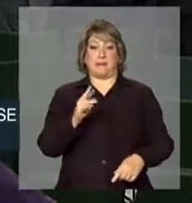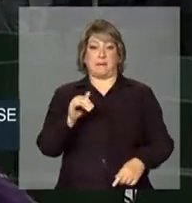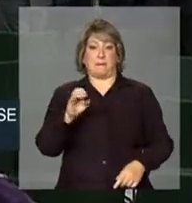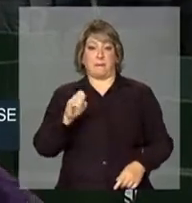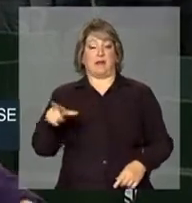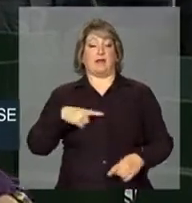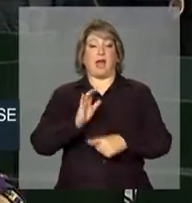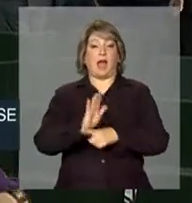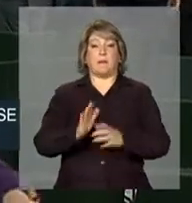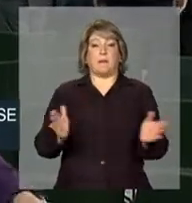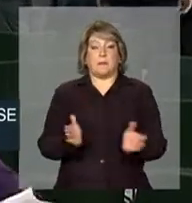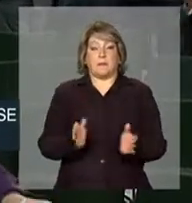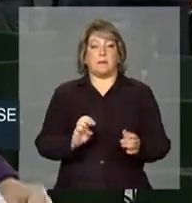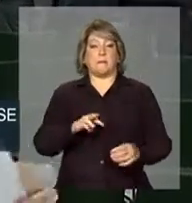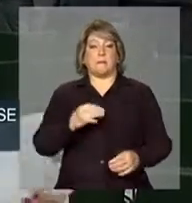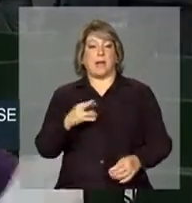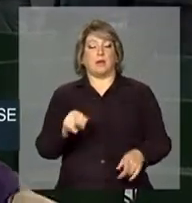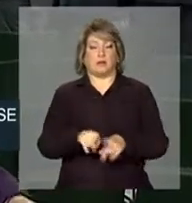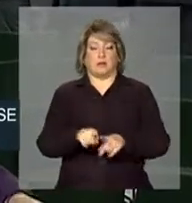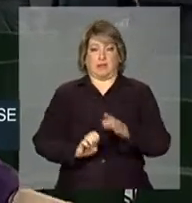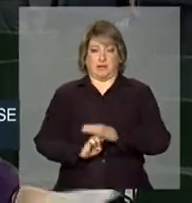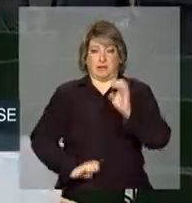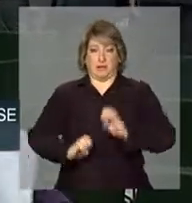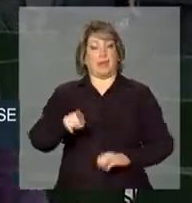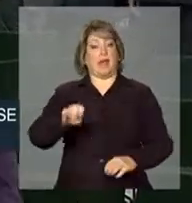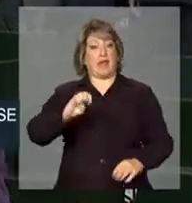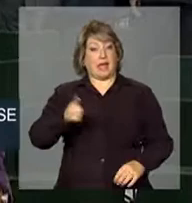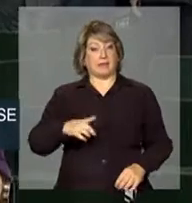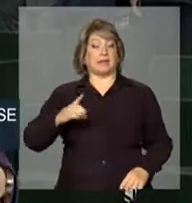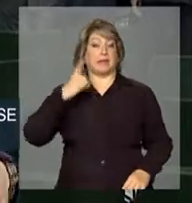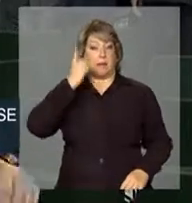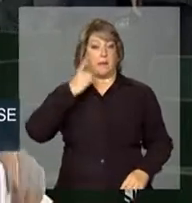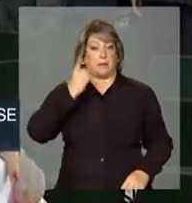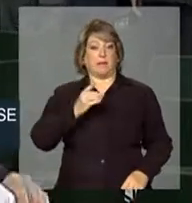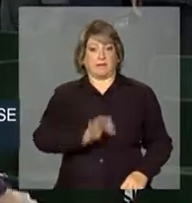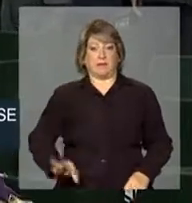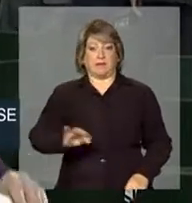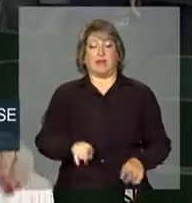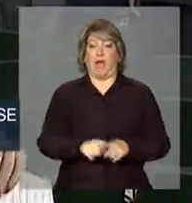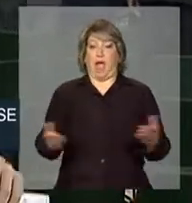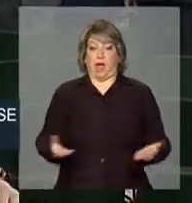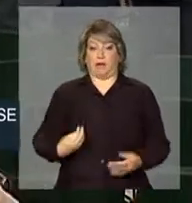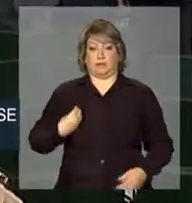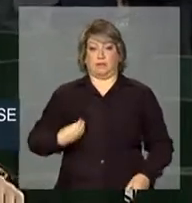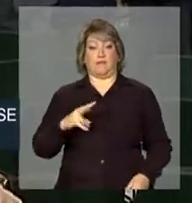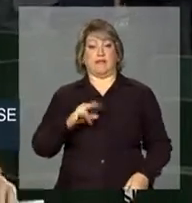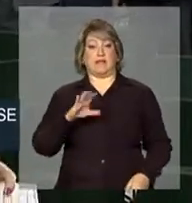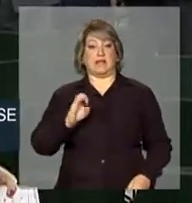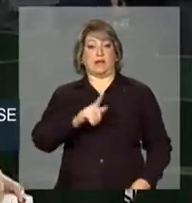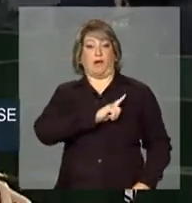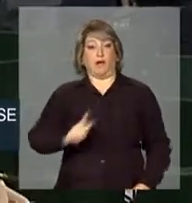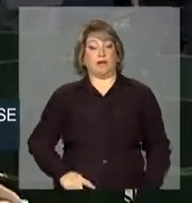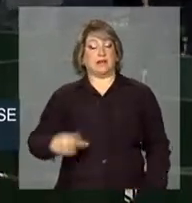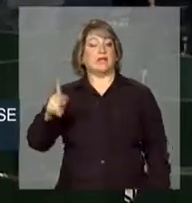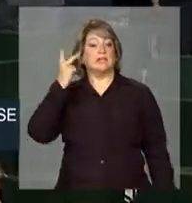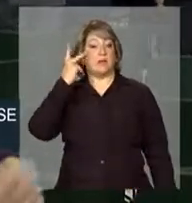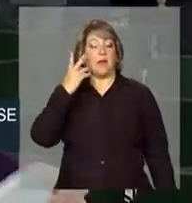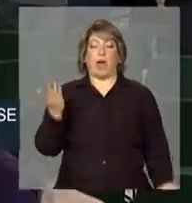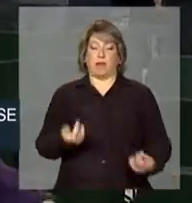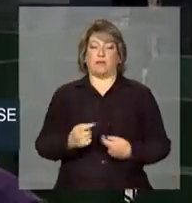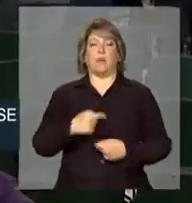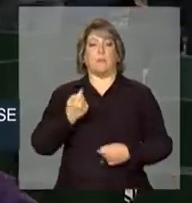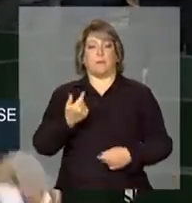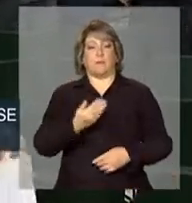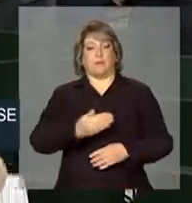Apoio às Micro e Pequenas Empresas. Ele é ex-deputado federal e atual vice-governador de São Paulo. Logo mais eu volto com